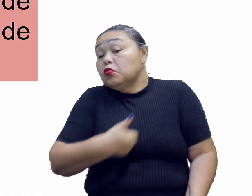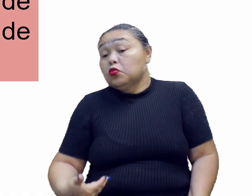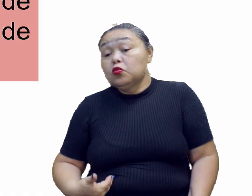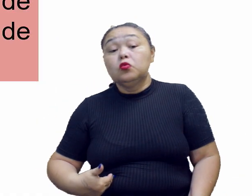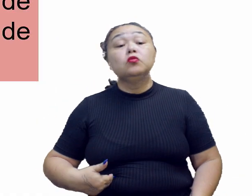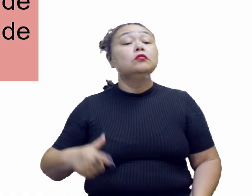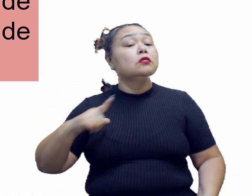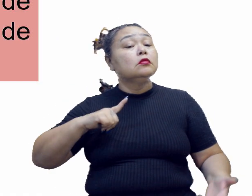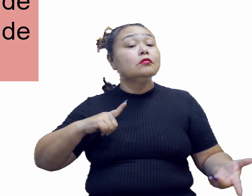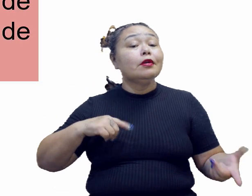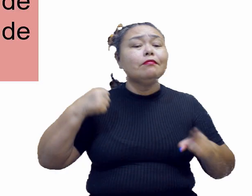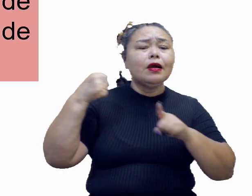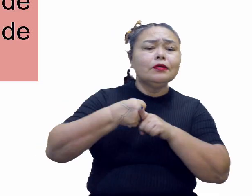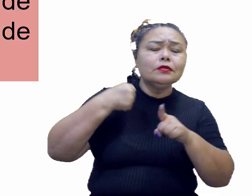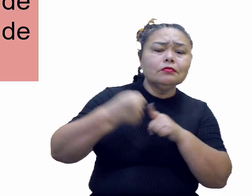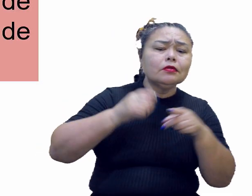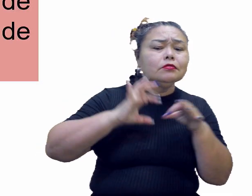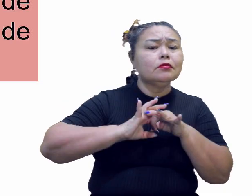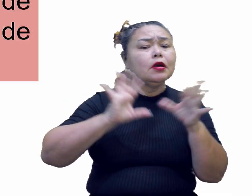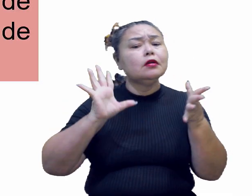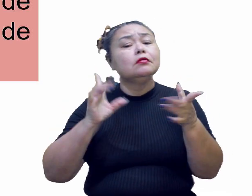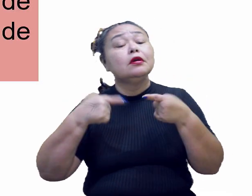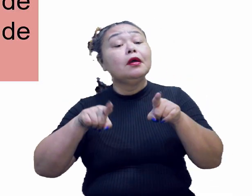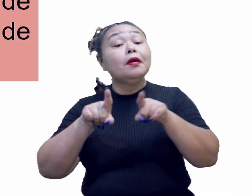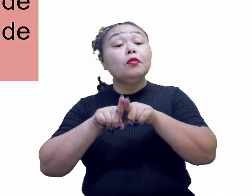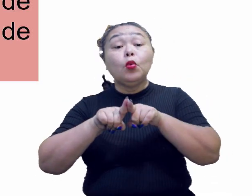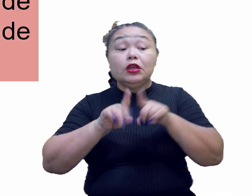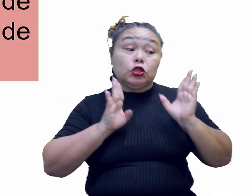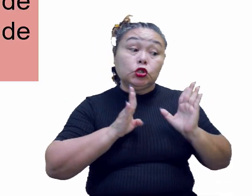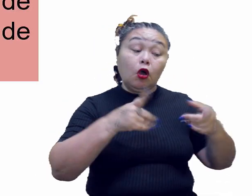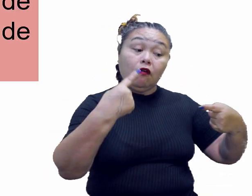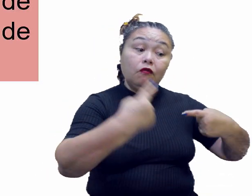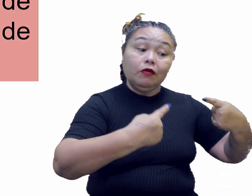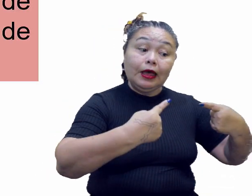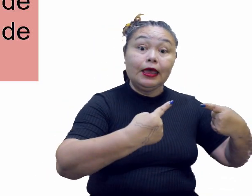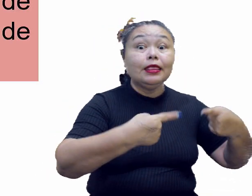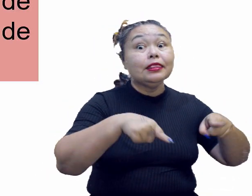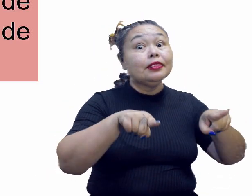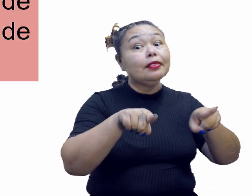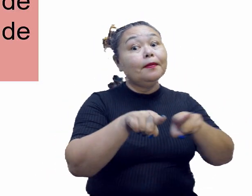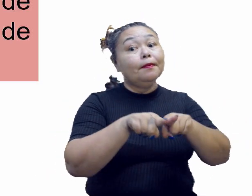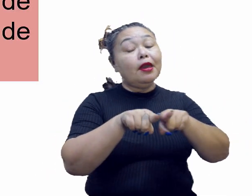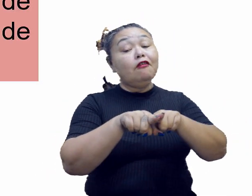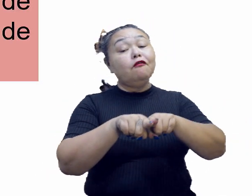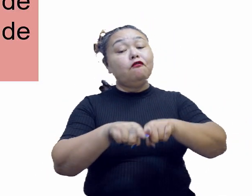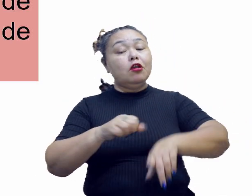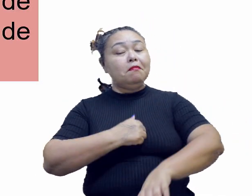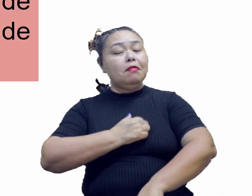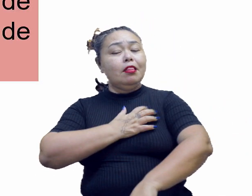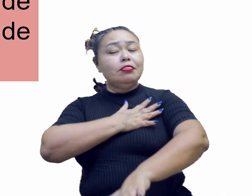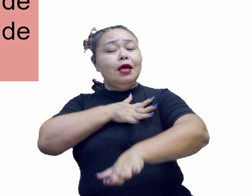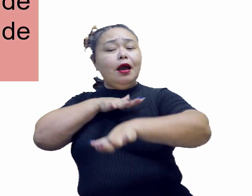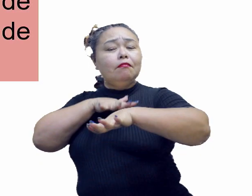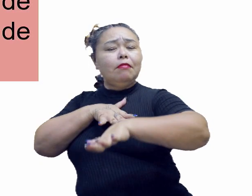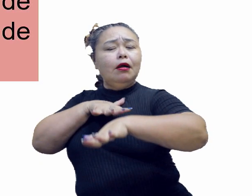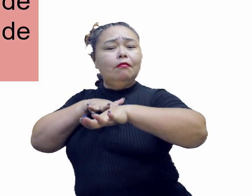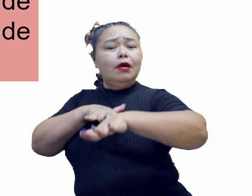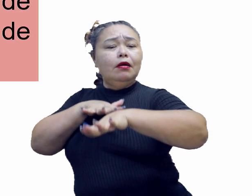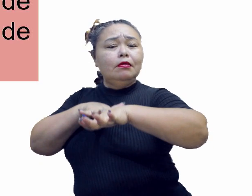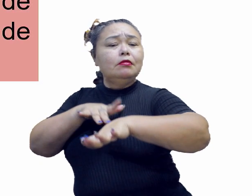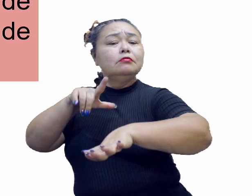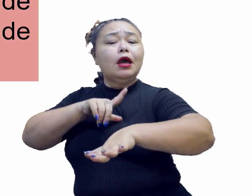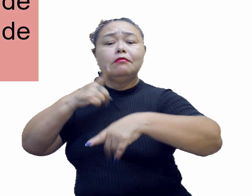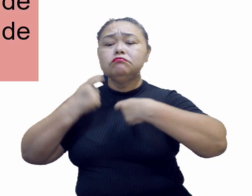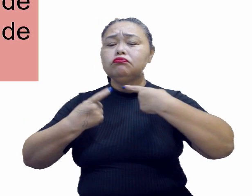por independência não foi apenas política, mas também uma luta militar. As guerras de libertação